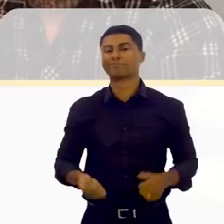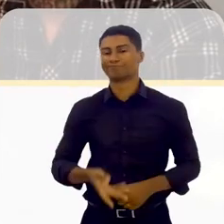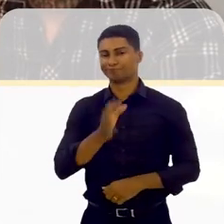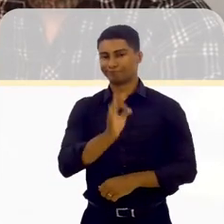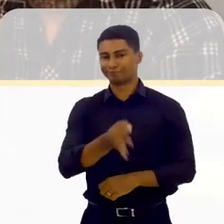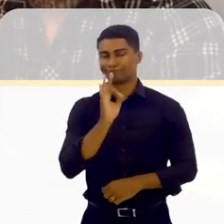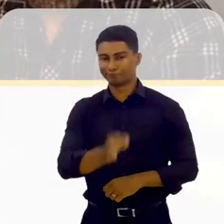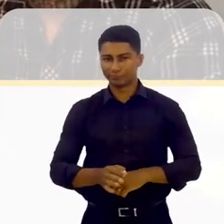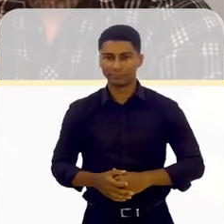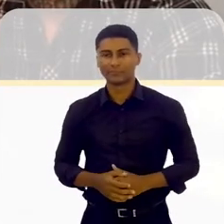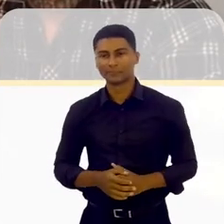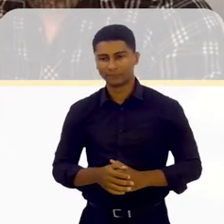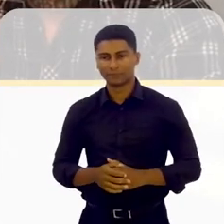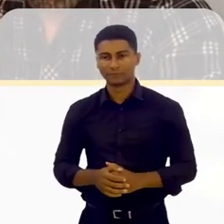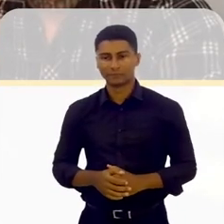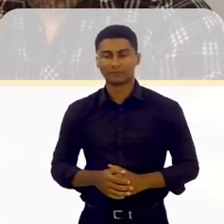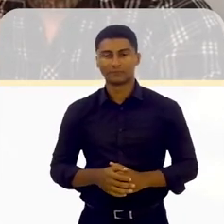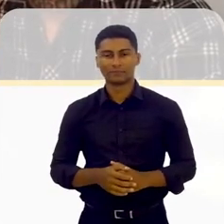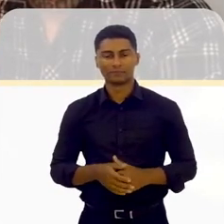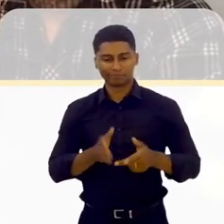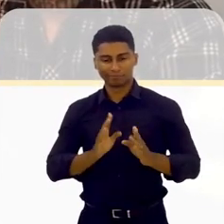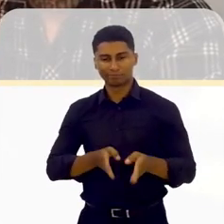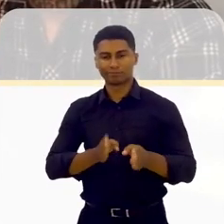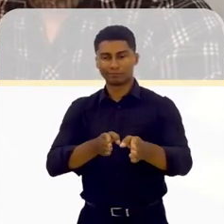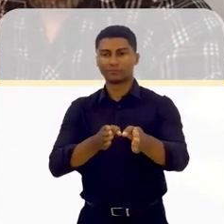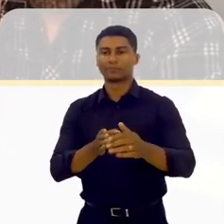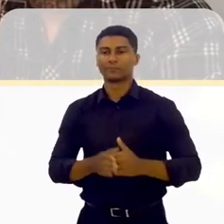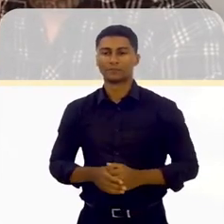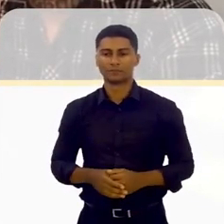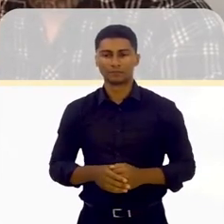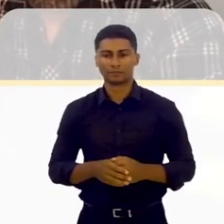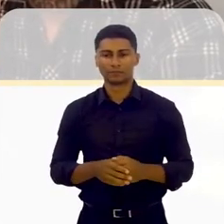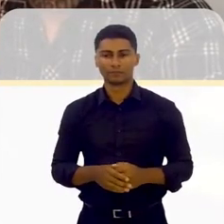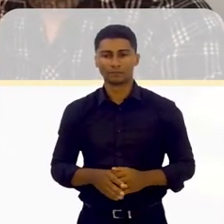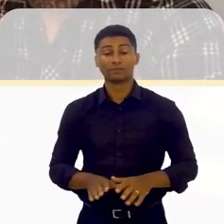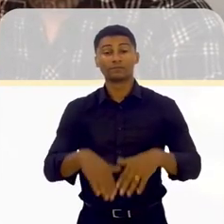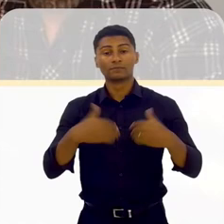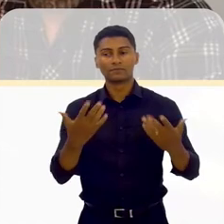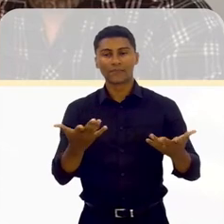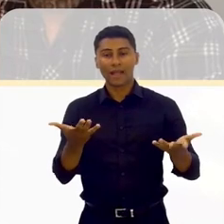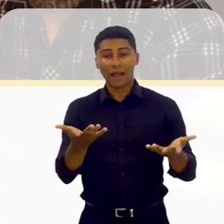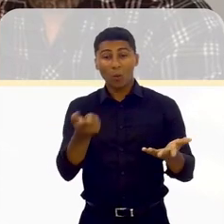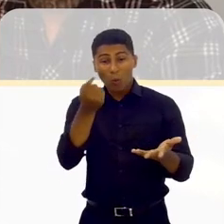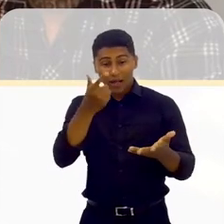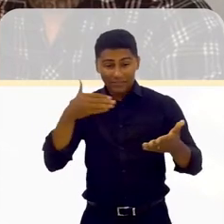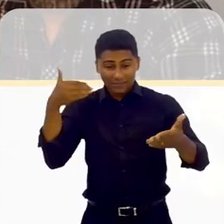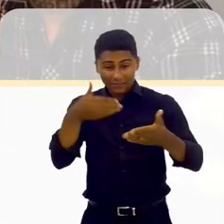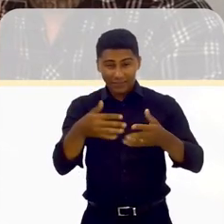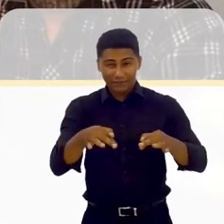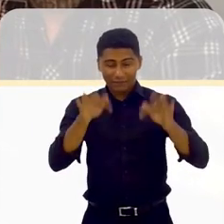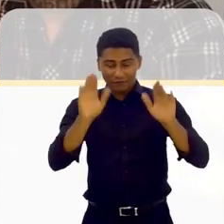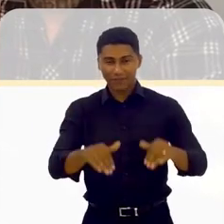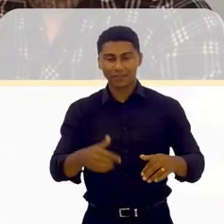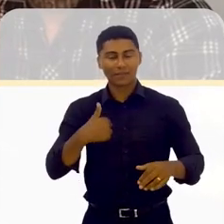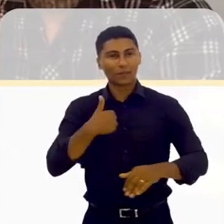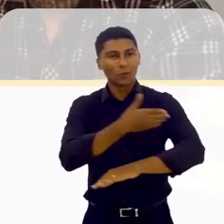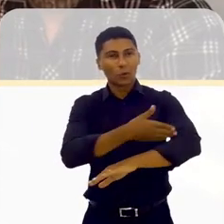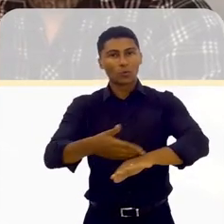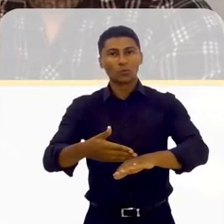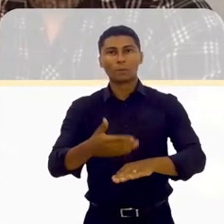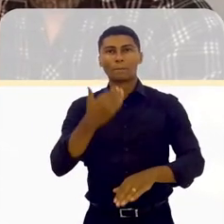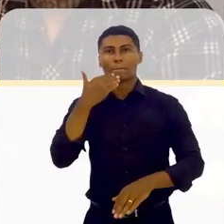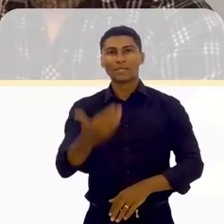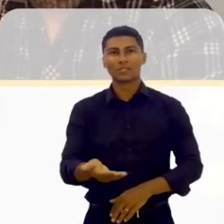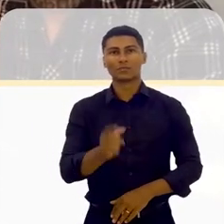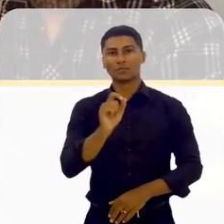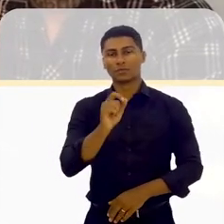te trazer para o caminho, para o prumo de novo, se Deus quiser. E aí, para encerrar, geralmente eu peço para as